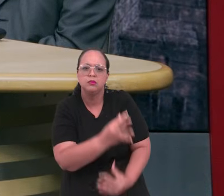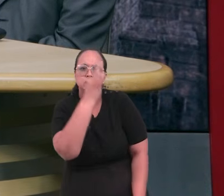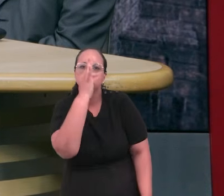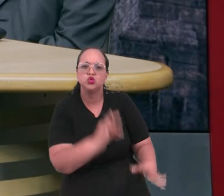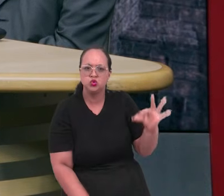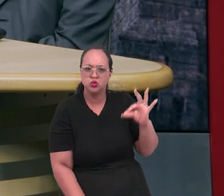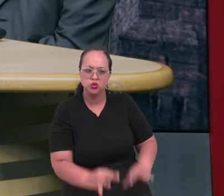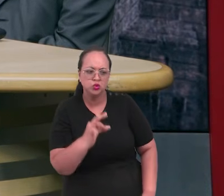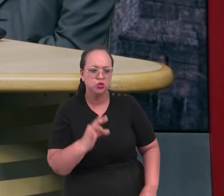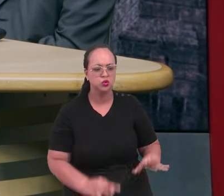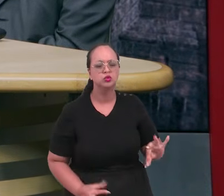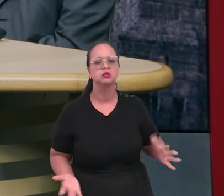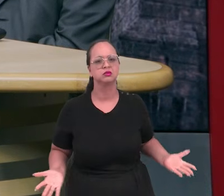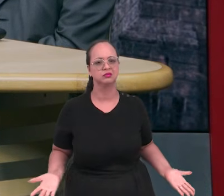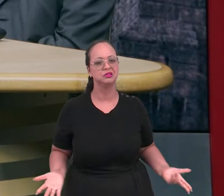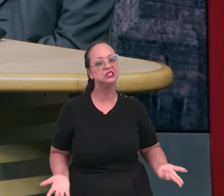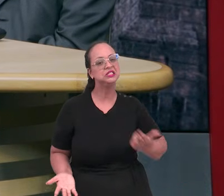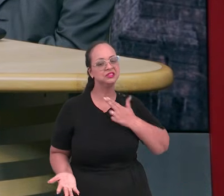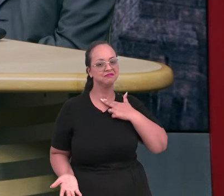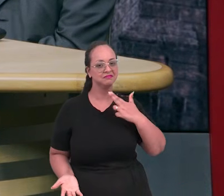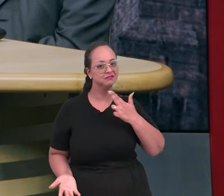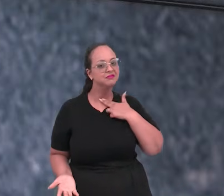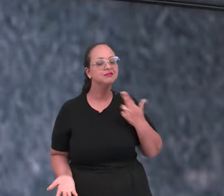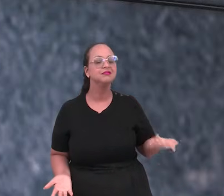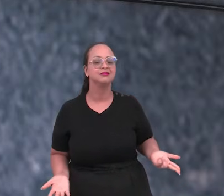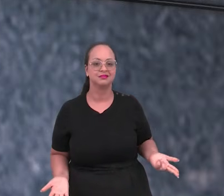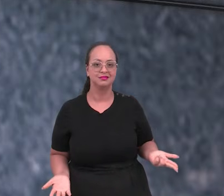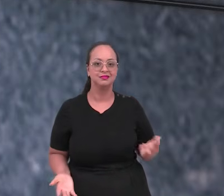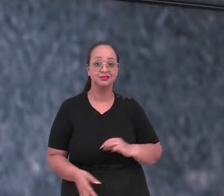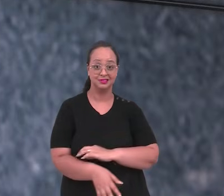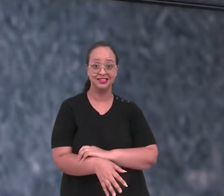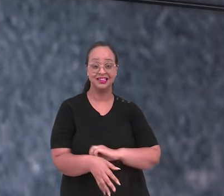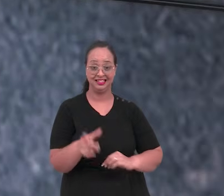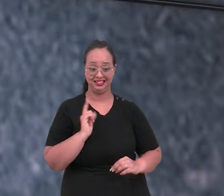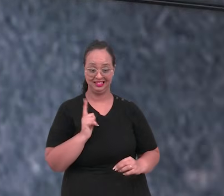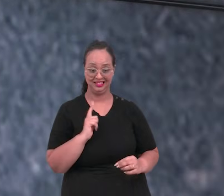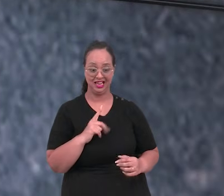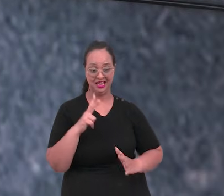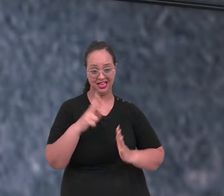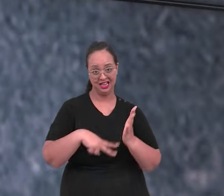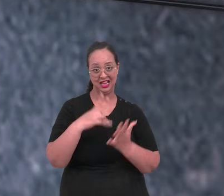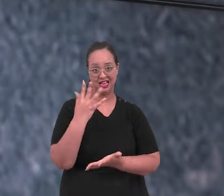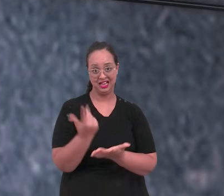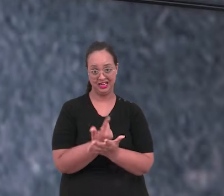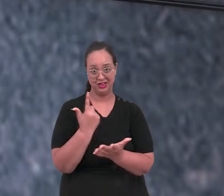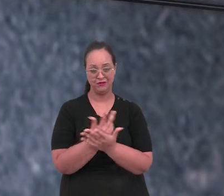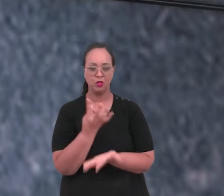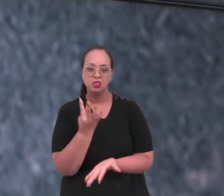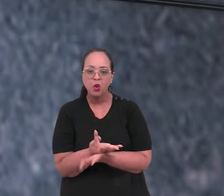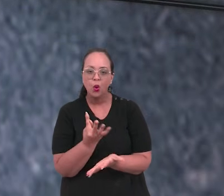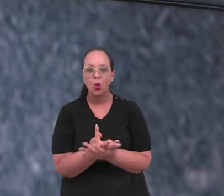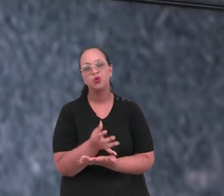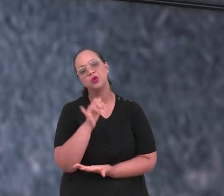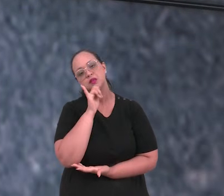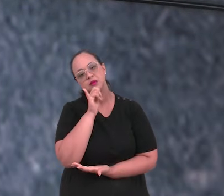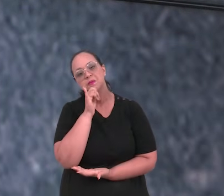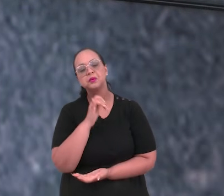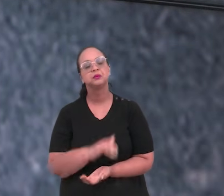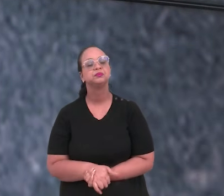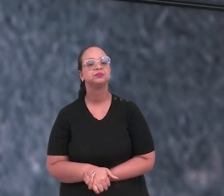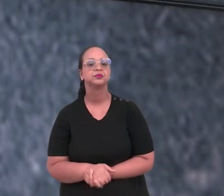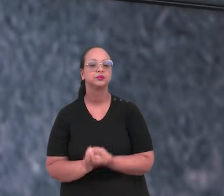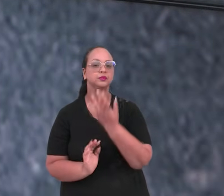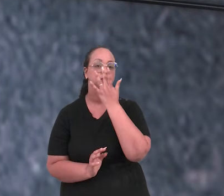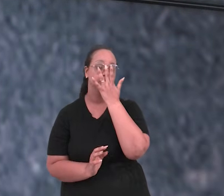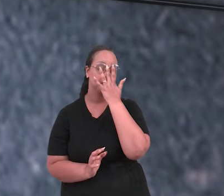da Santa Inquisição. E alguns livros eram livros teológicos, por exemplo, nós mencionamos no programa anterior da instituição da